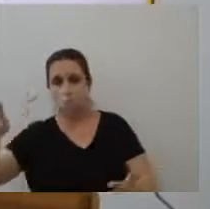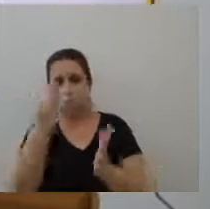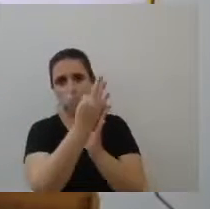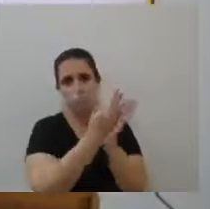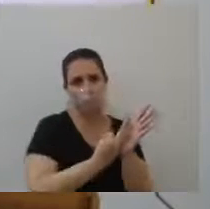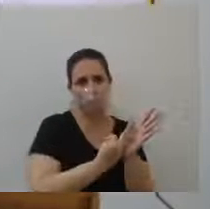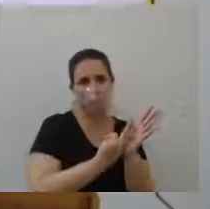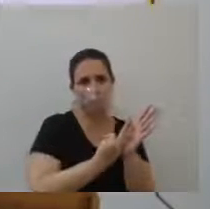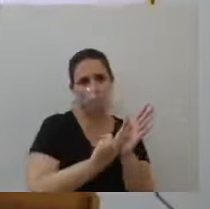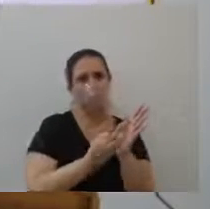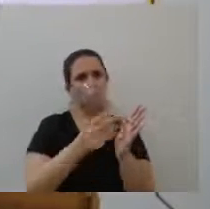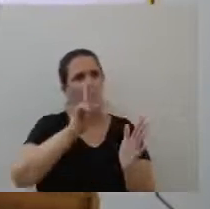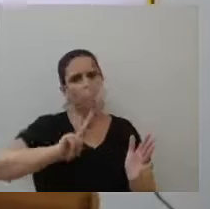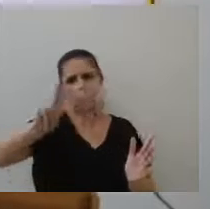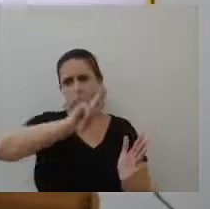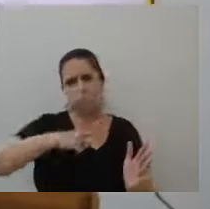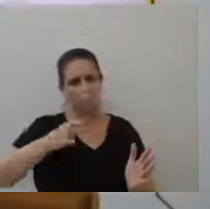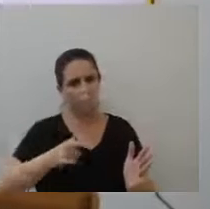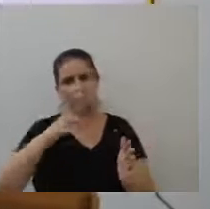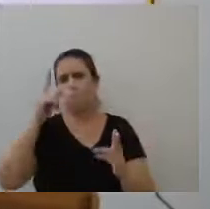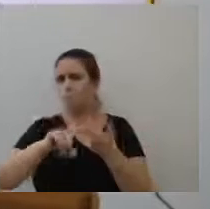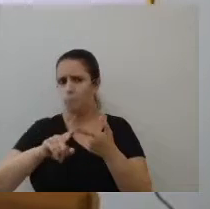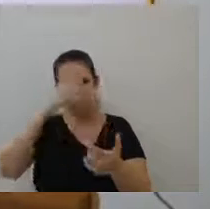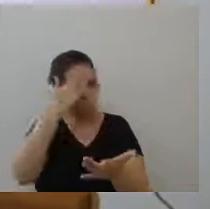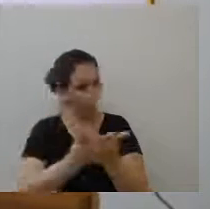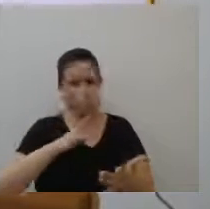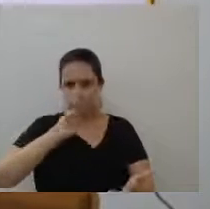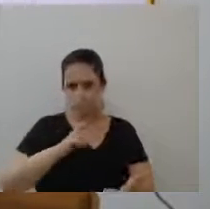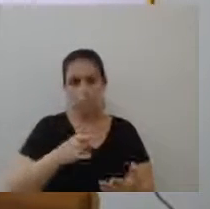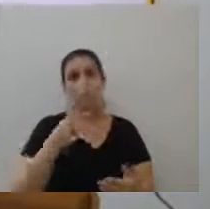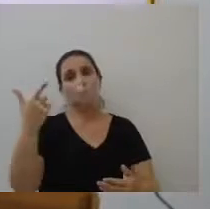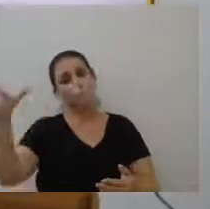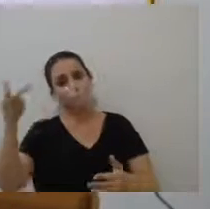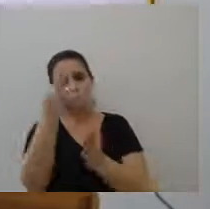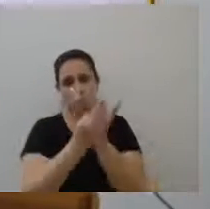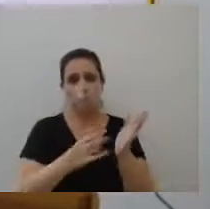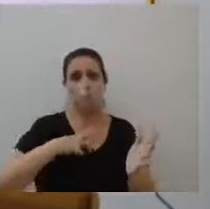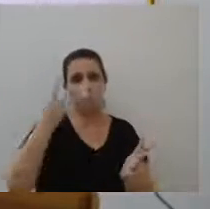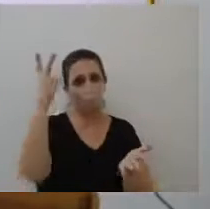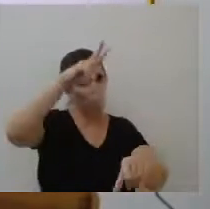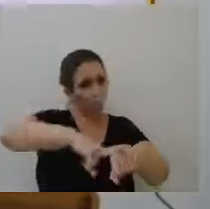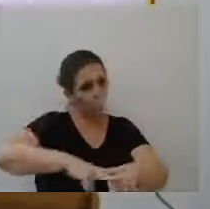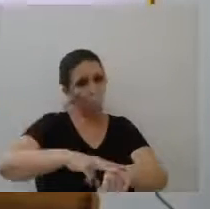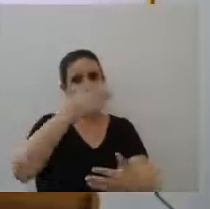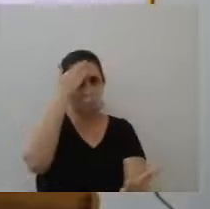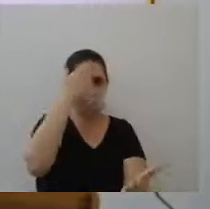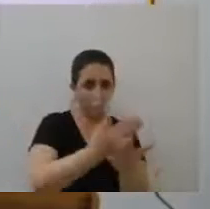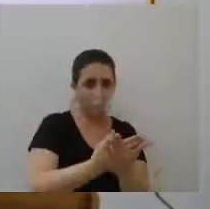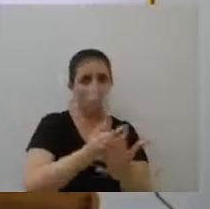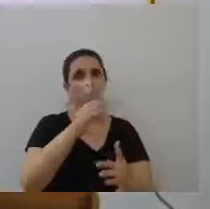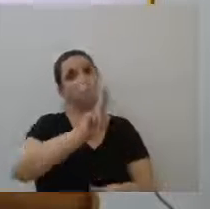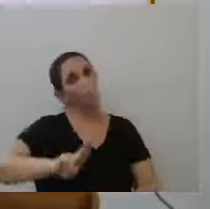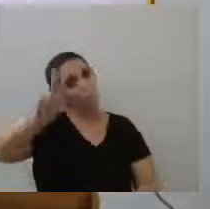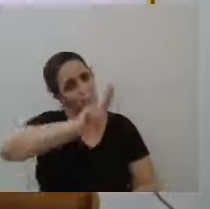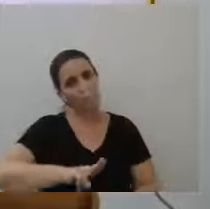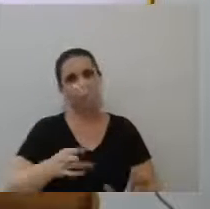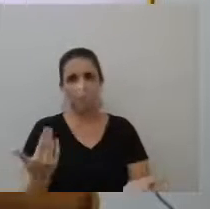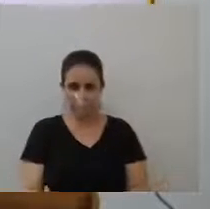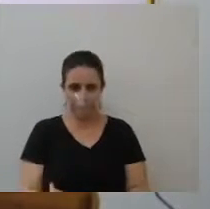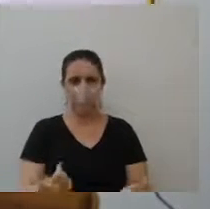a fonte, né? Vocês estão vendo a fonte. Desmatamentos é o tema nosso. E aí, a figurinha que